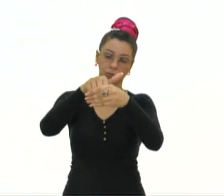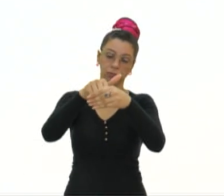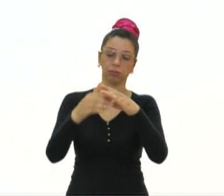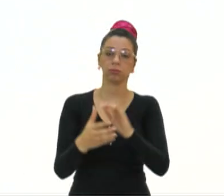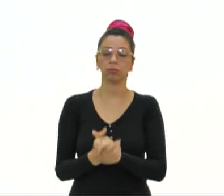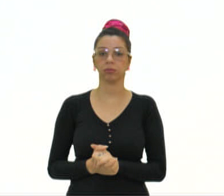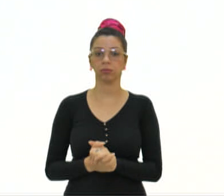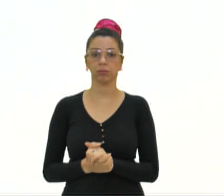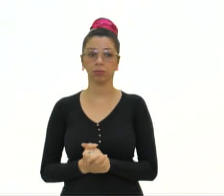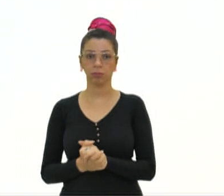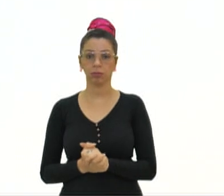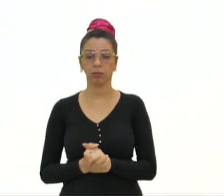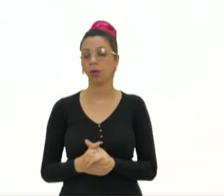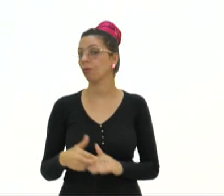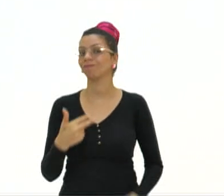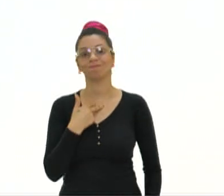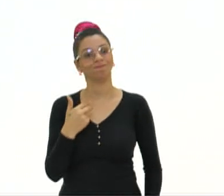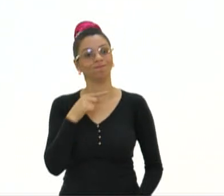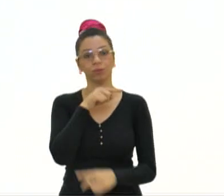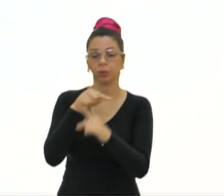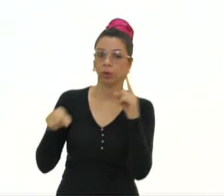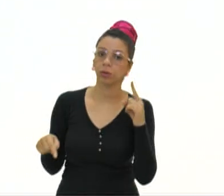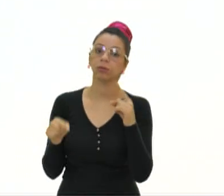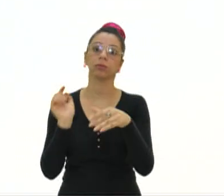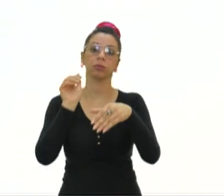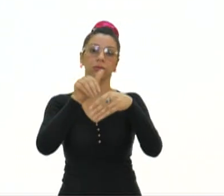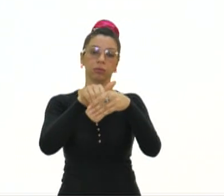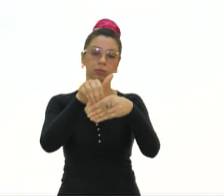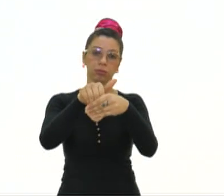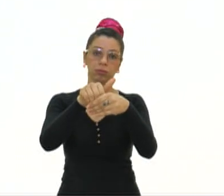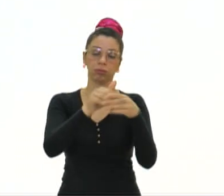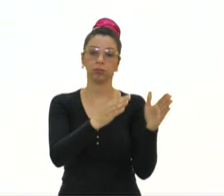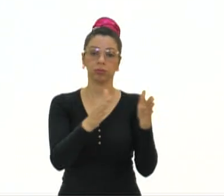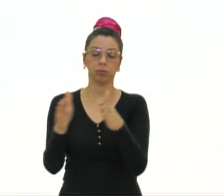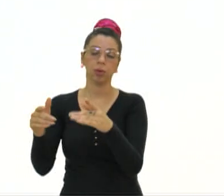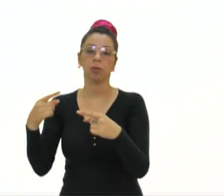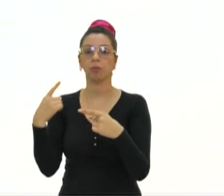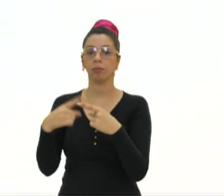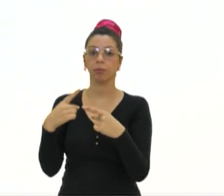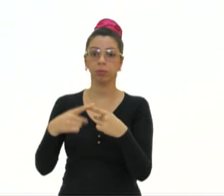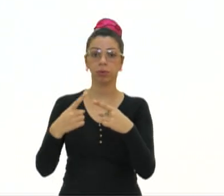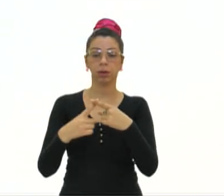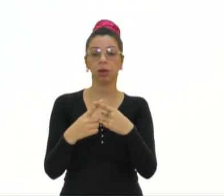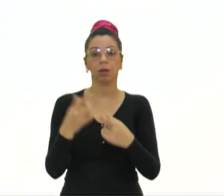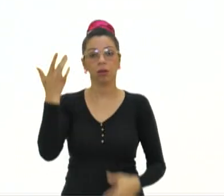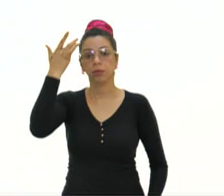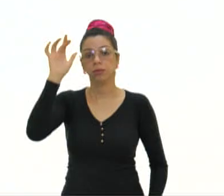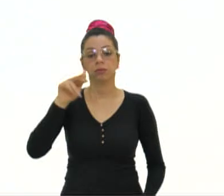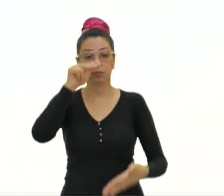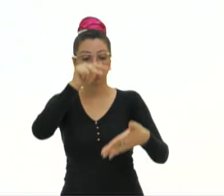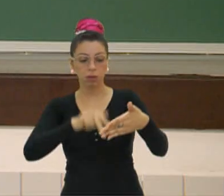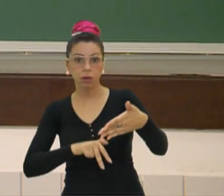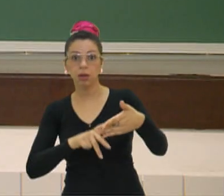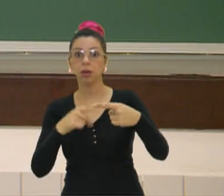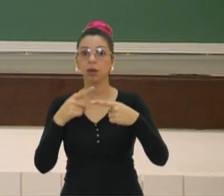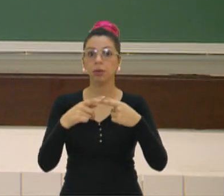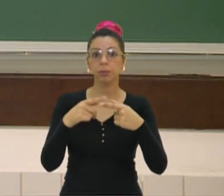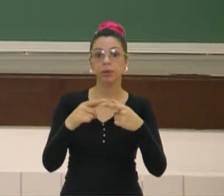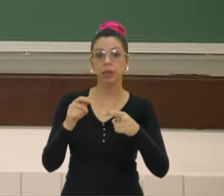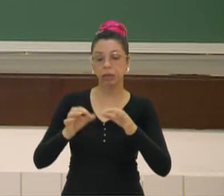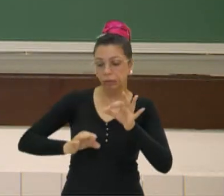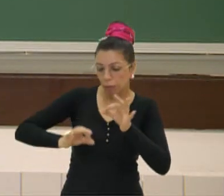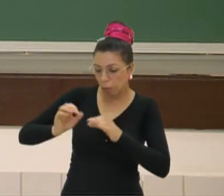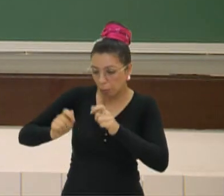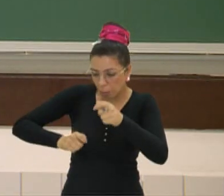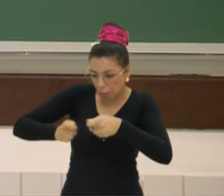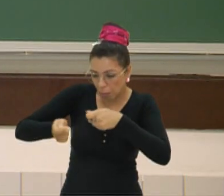escreve não pode participar do processo eleitoral. Eram considerados inaptos, eram considerados facilmente manipuláveis